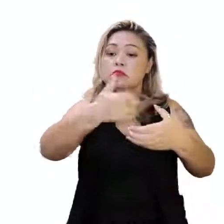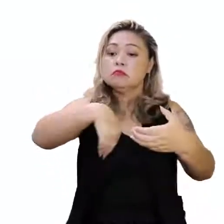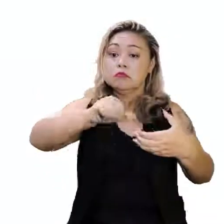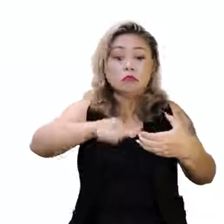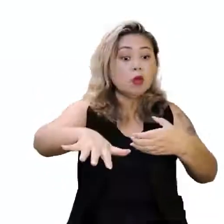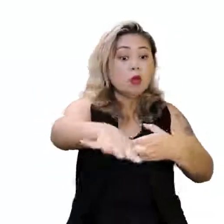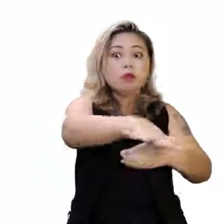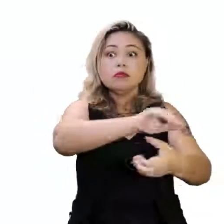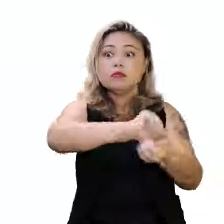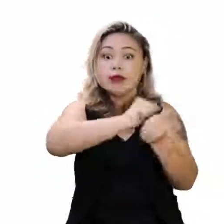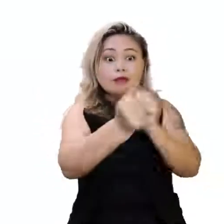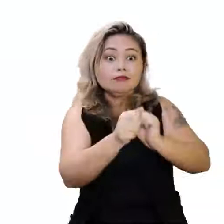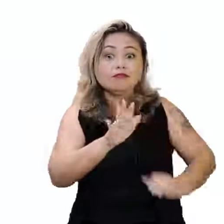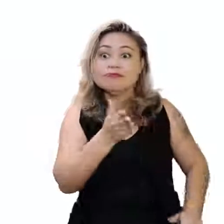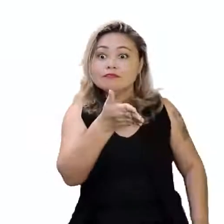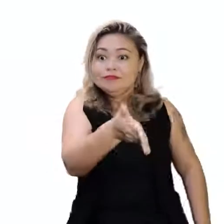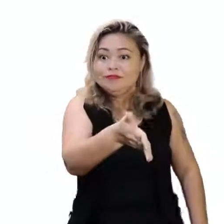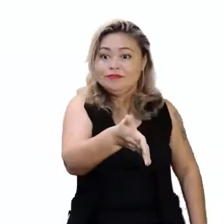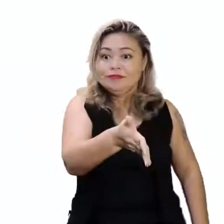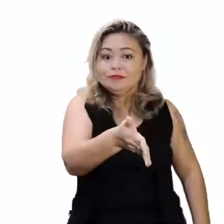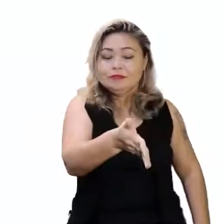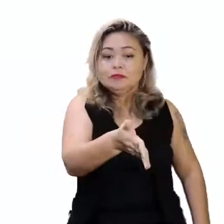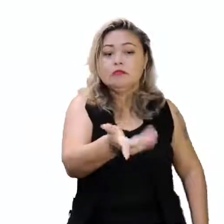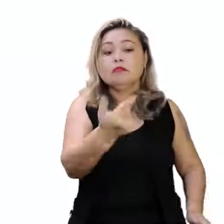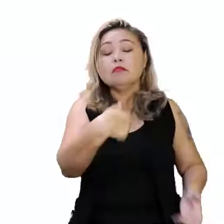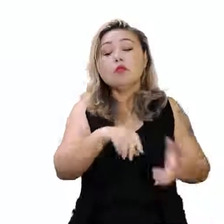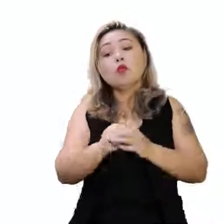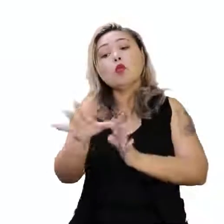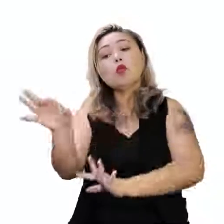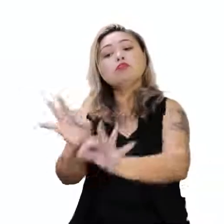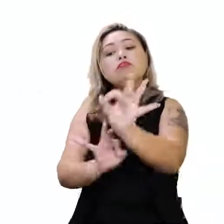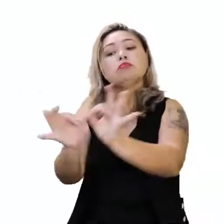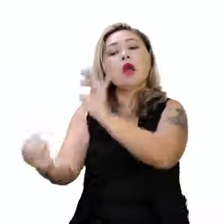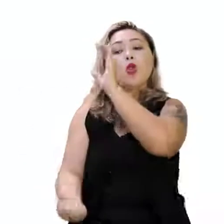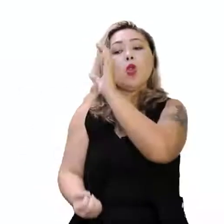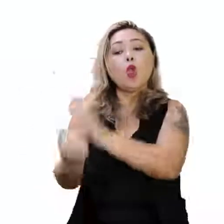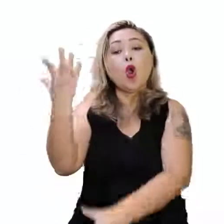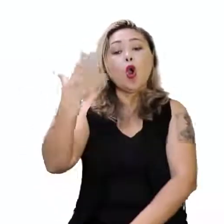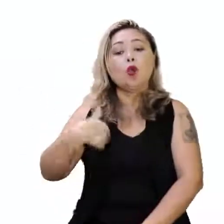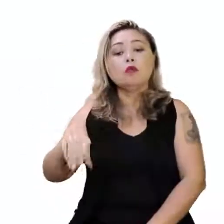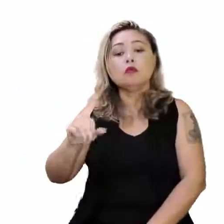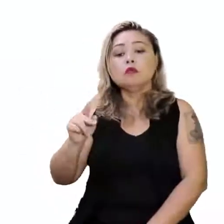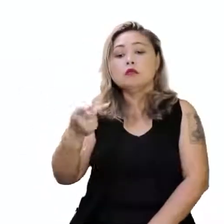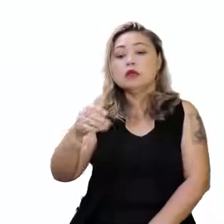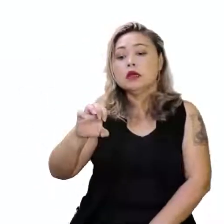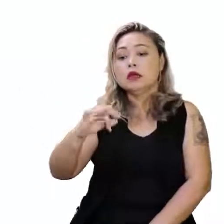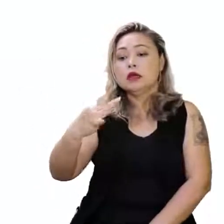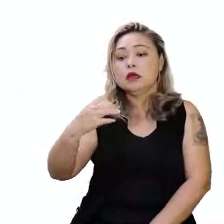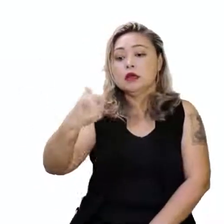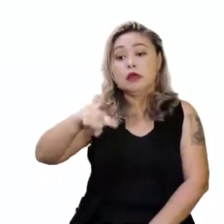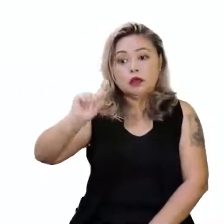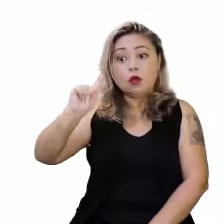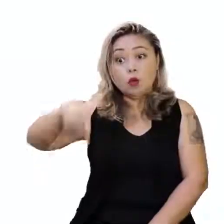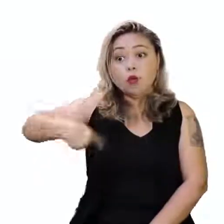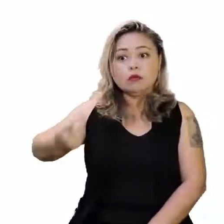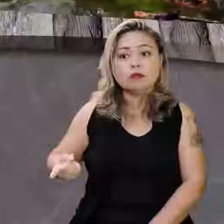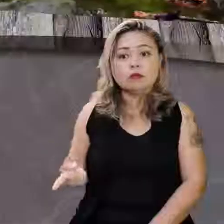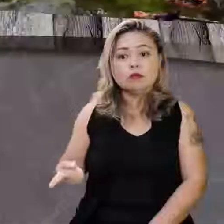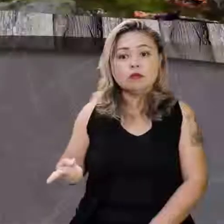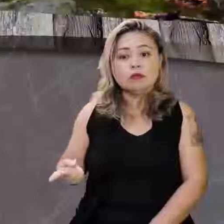do ambiente onde eles estão inseridos e a formação de novas espécies, que é o processo de especiação. Olha aqui para mim.